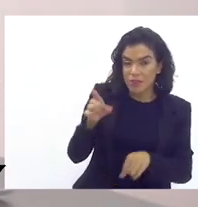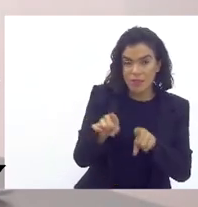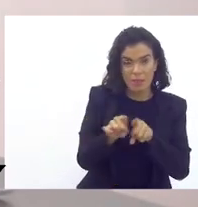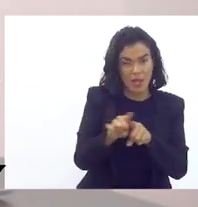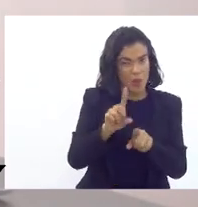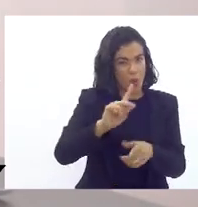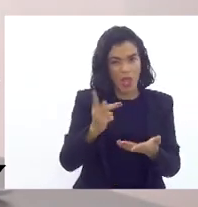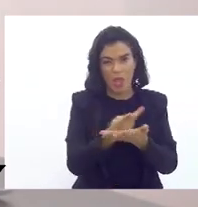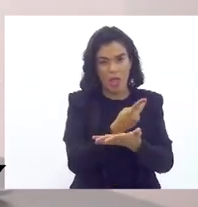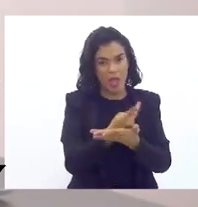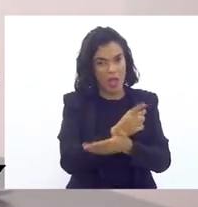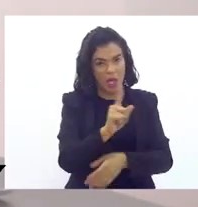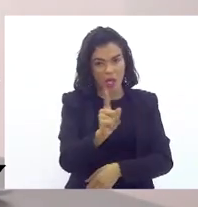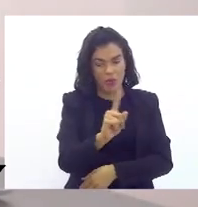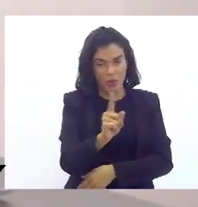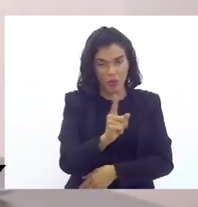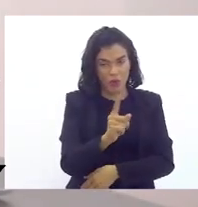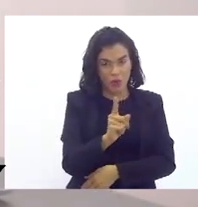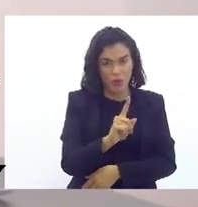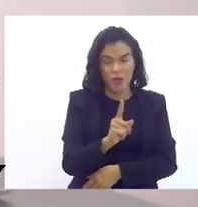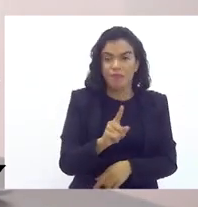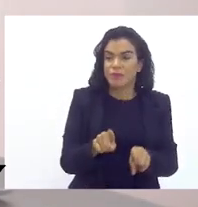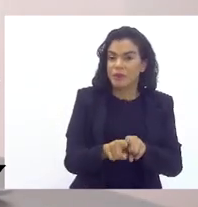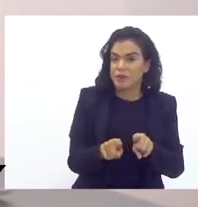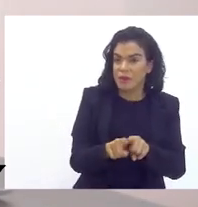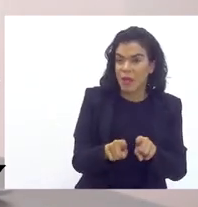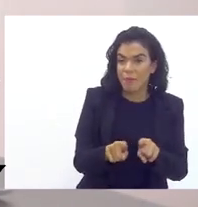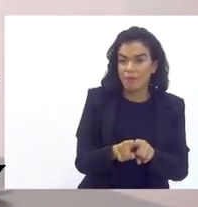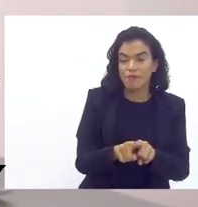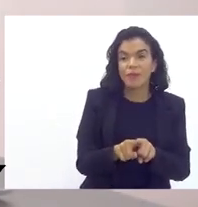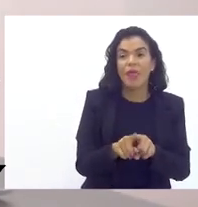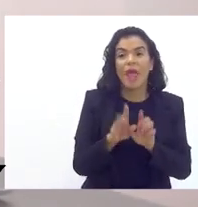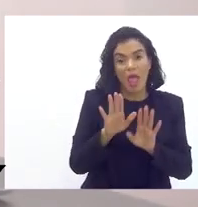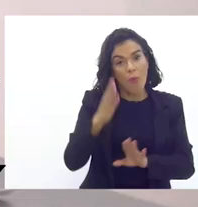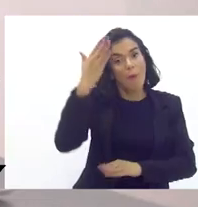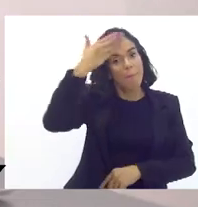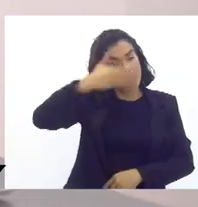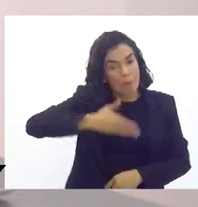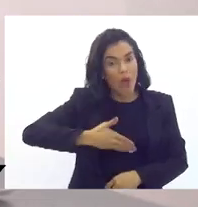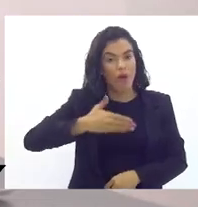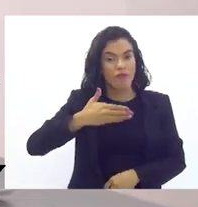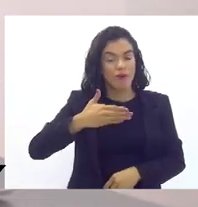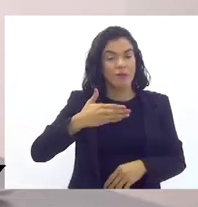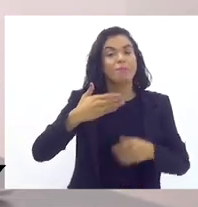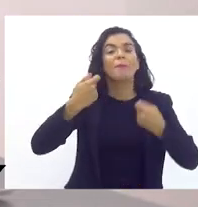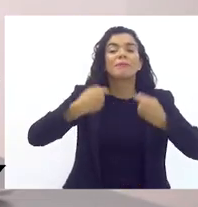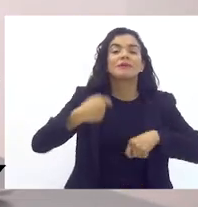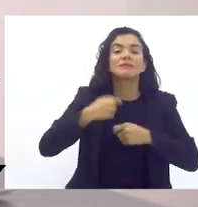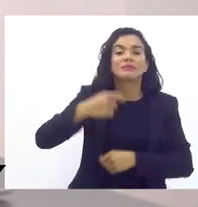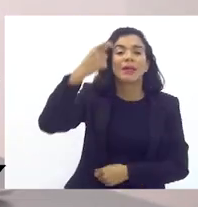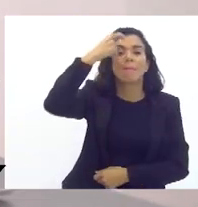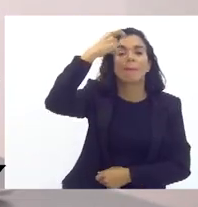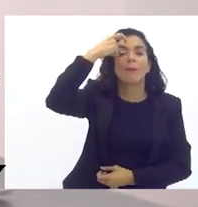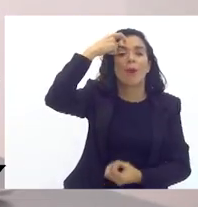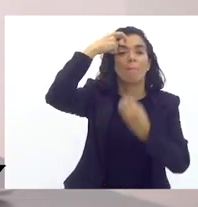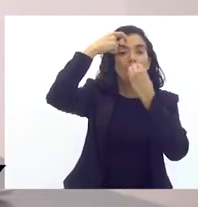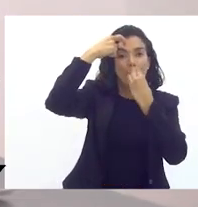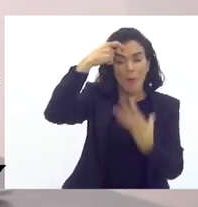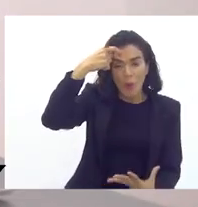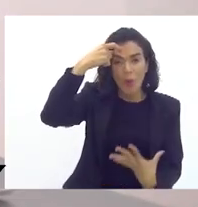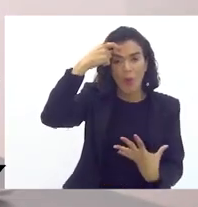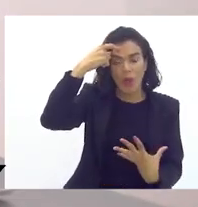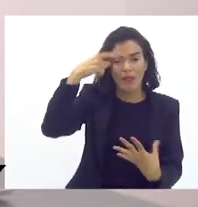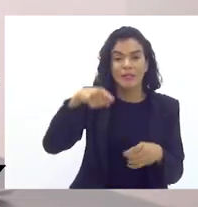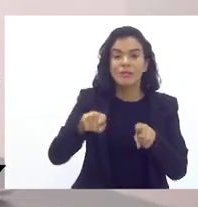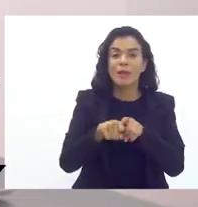ilegal o depoimento de uma pessoa não é ilegal ela é uma prova que depende da memória O que você precisa tá ter